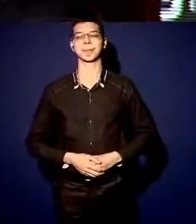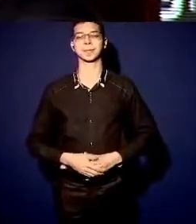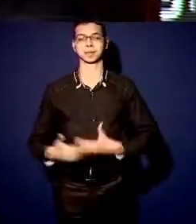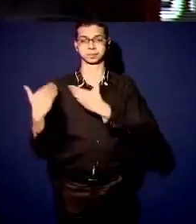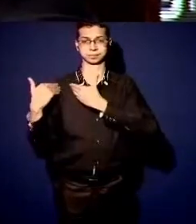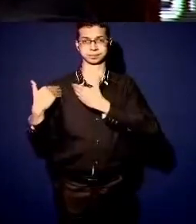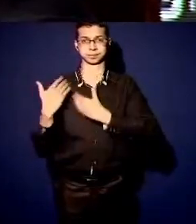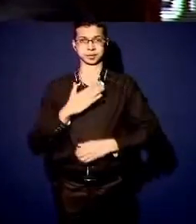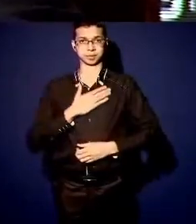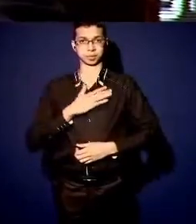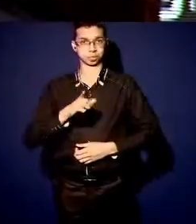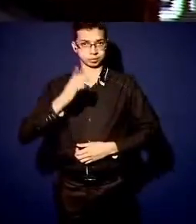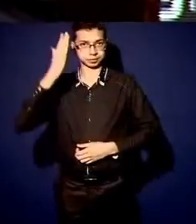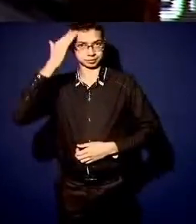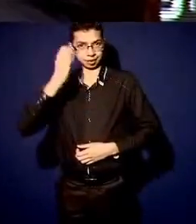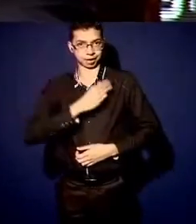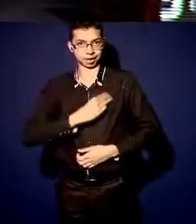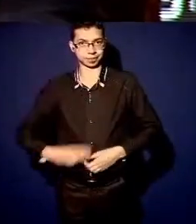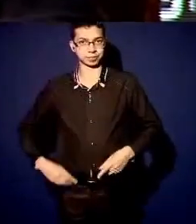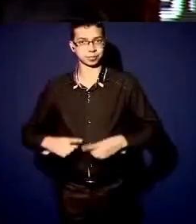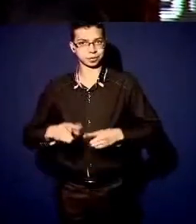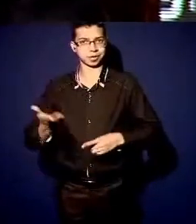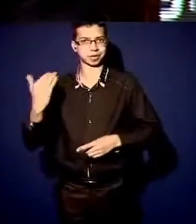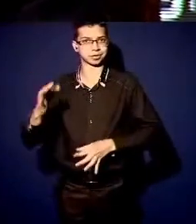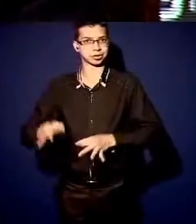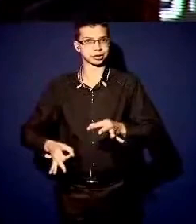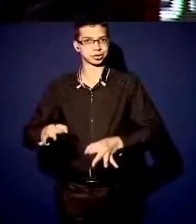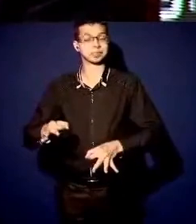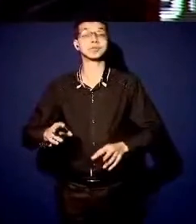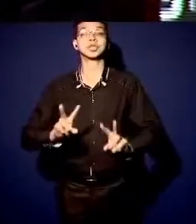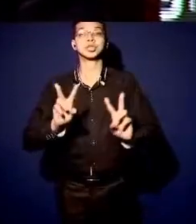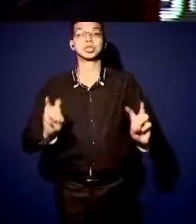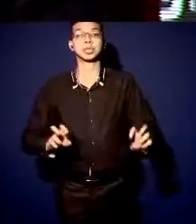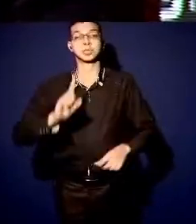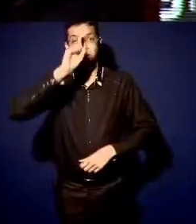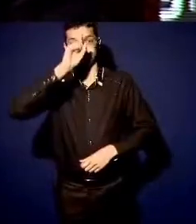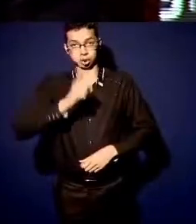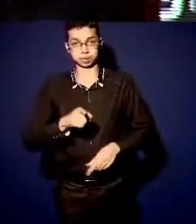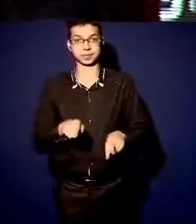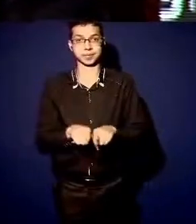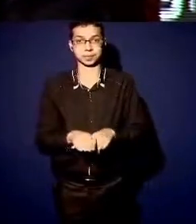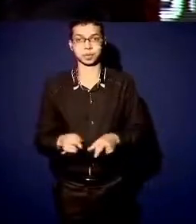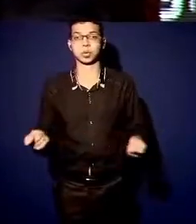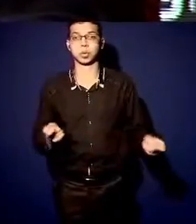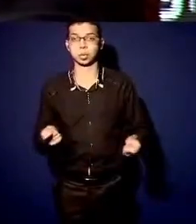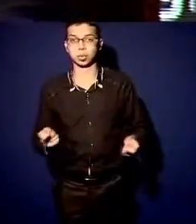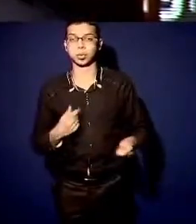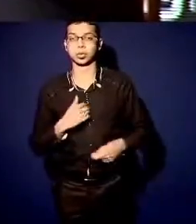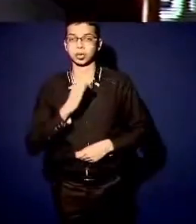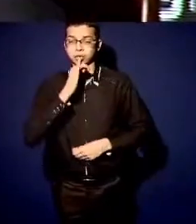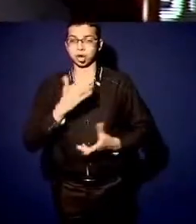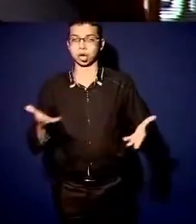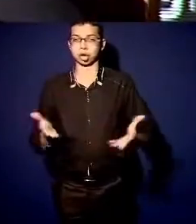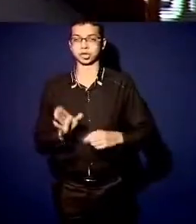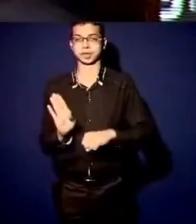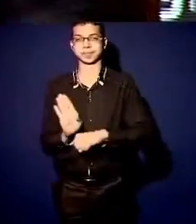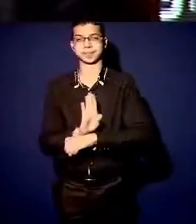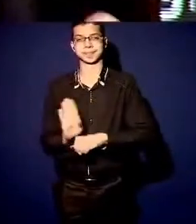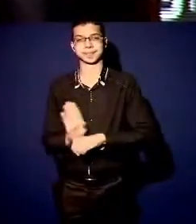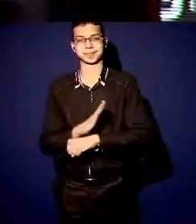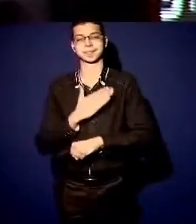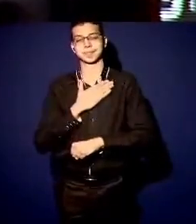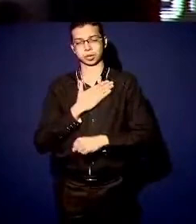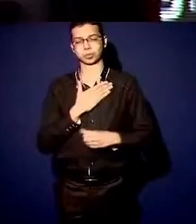porque foi ministro da Justiça é a parte do comando e controle Então essa esse é meu Business hoje